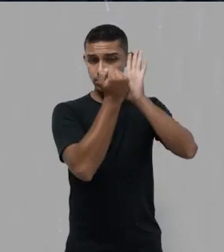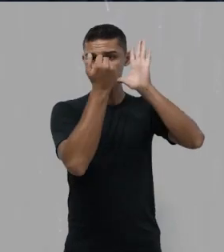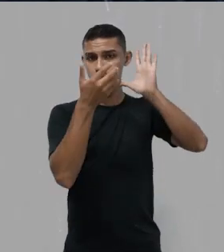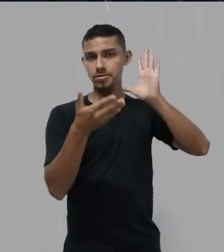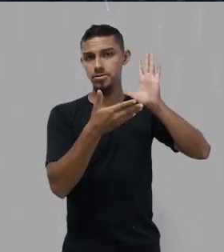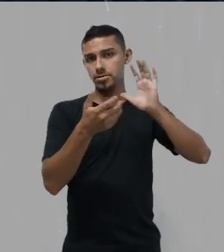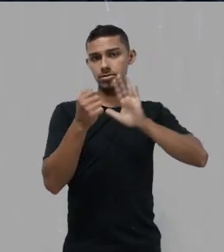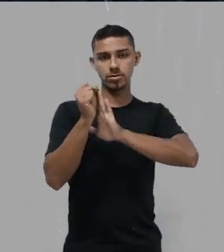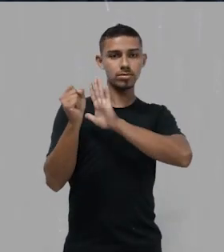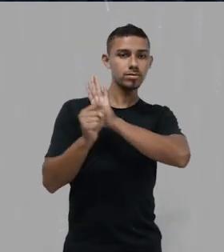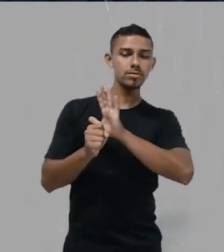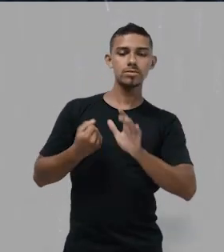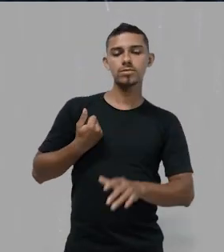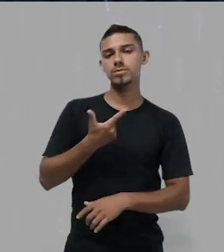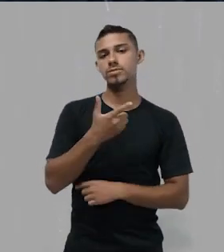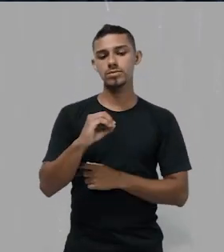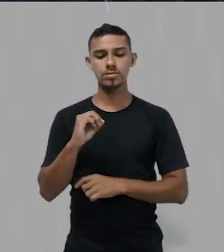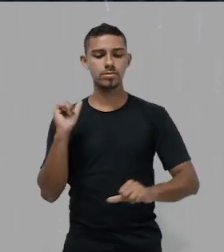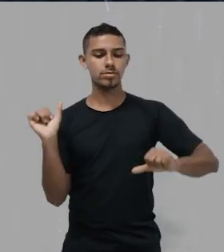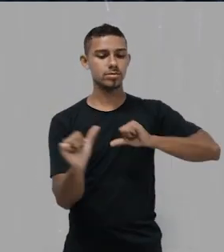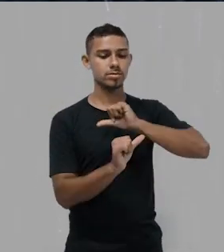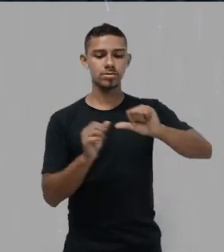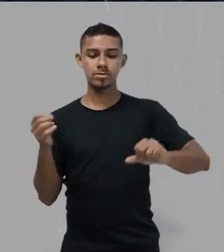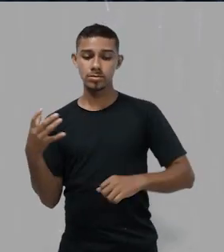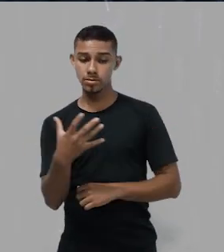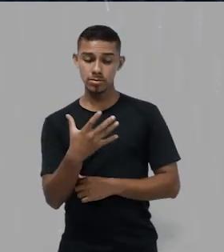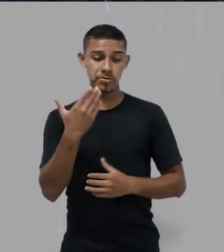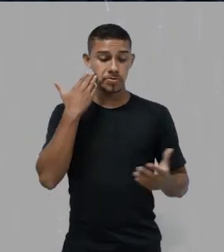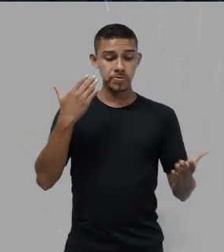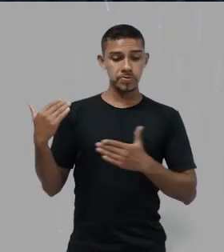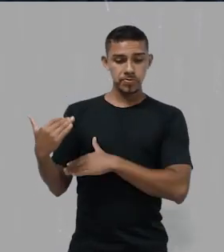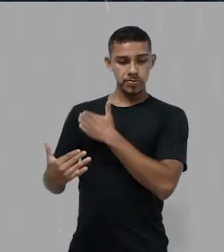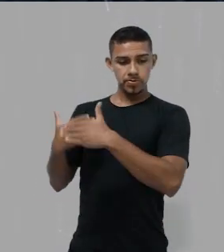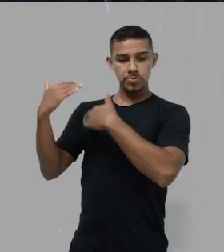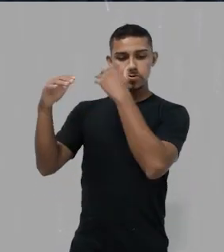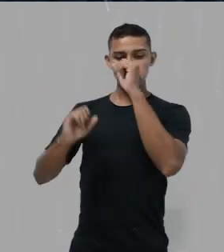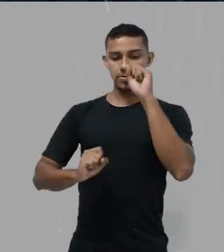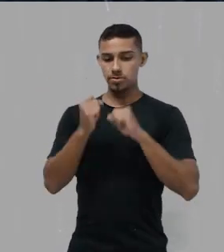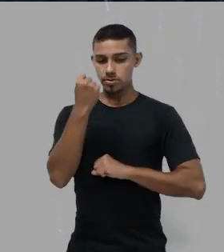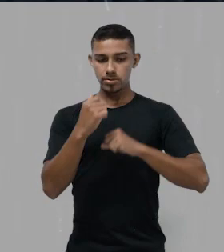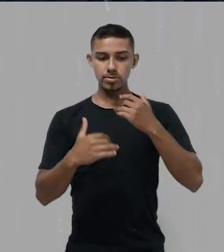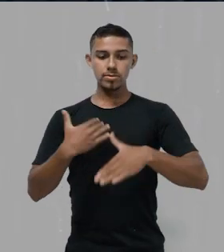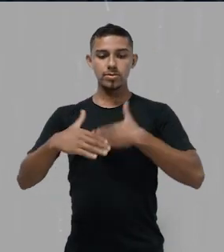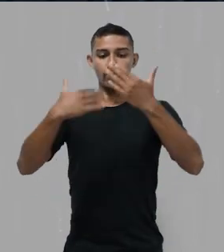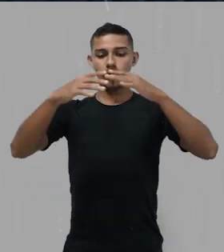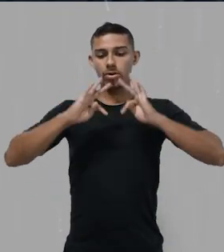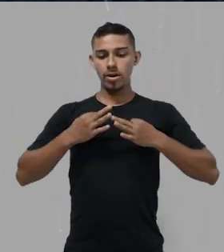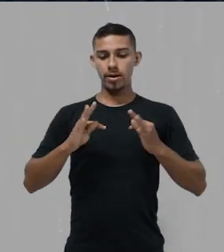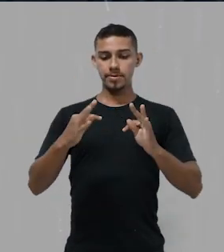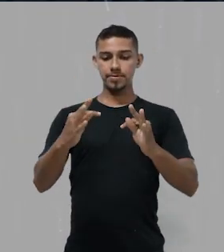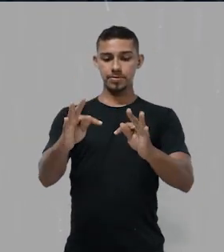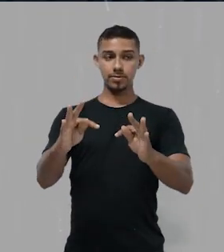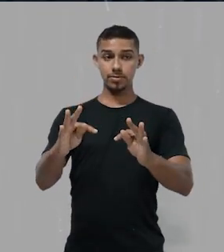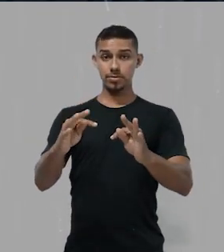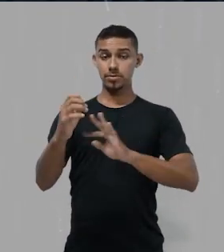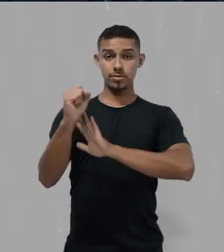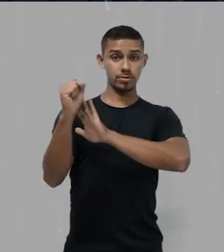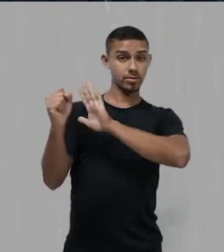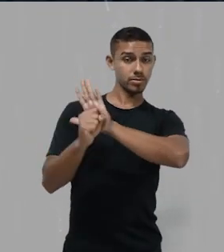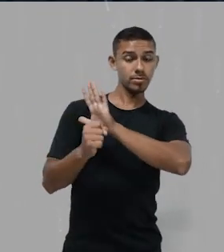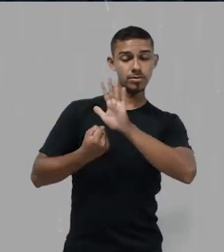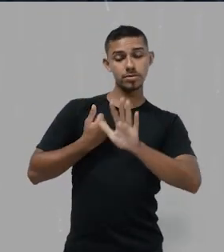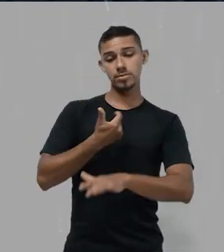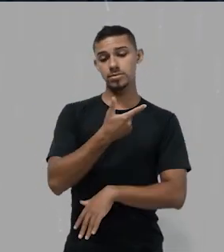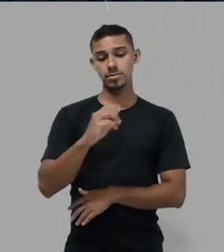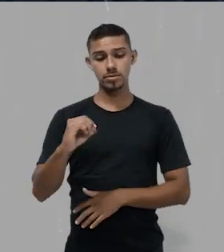de novas mudanças e novas tendências. Então, o que você tem? Progressos industriais, avanços tecnológicos no século XX, no